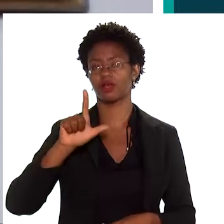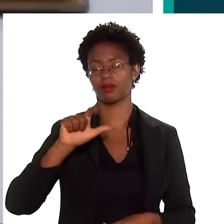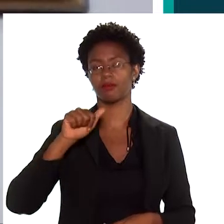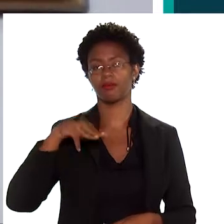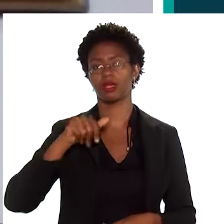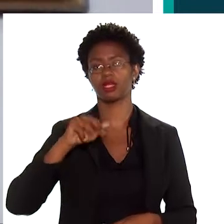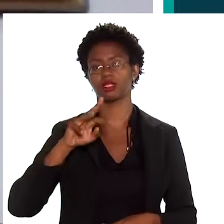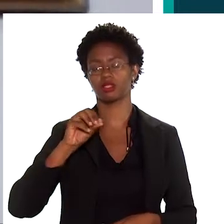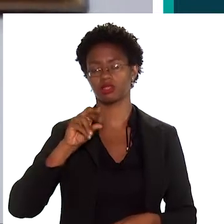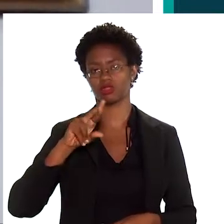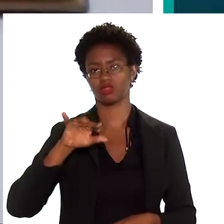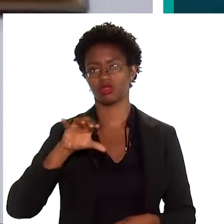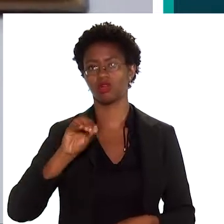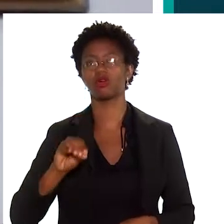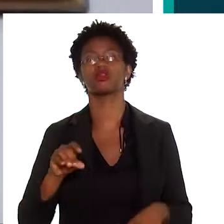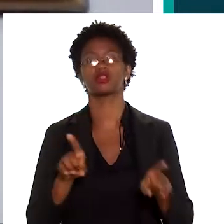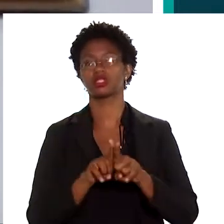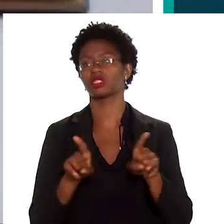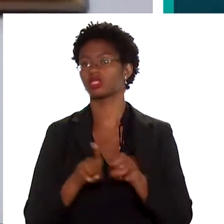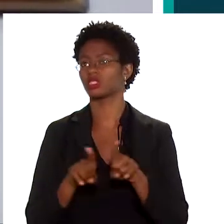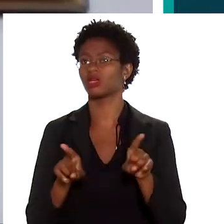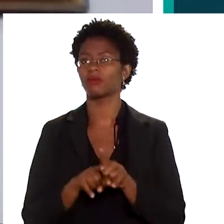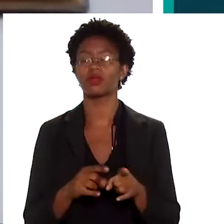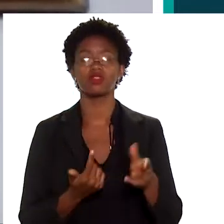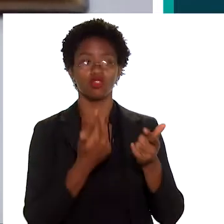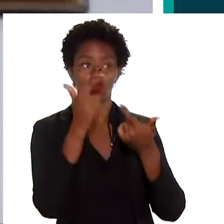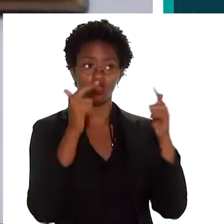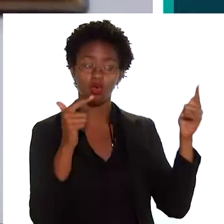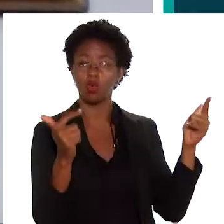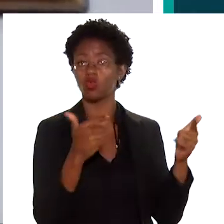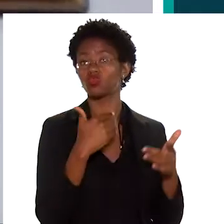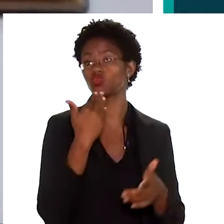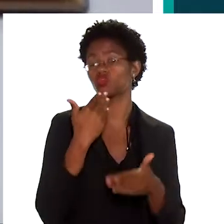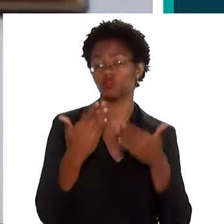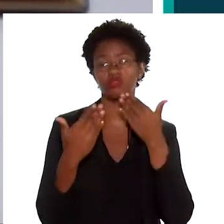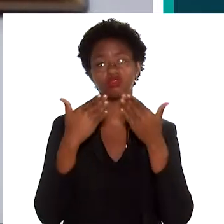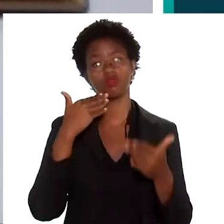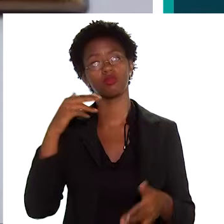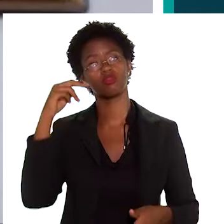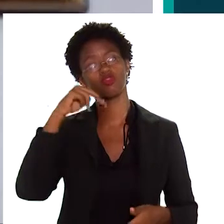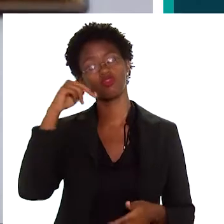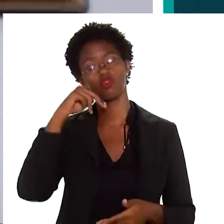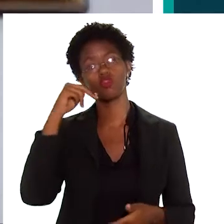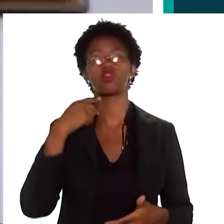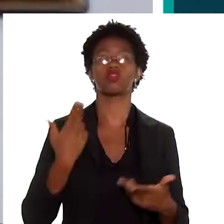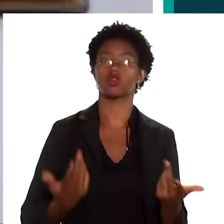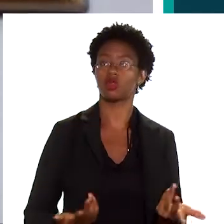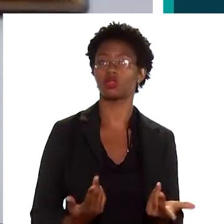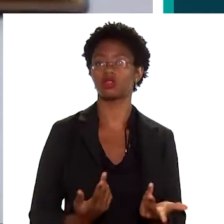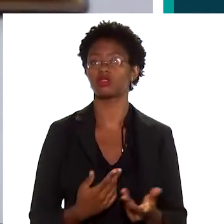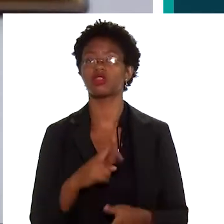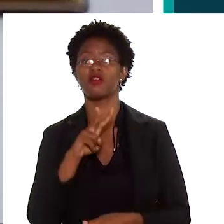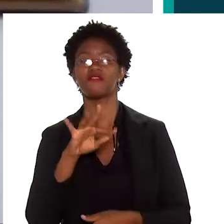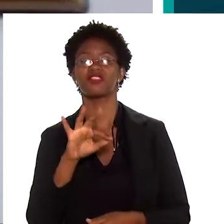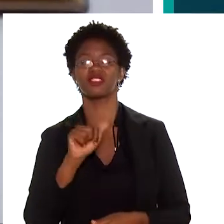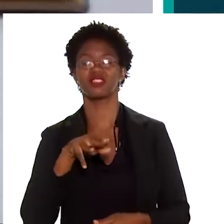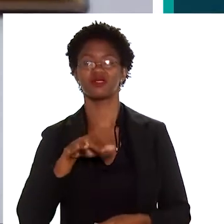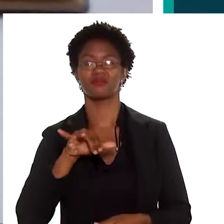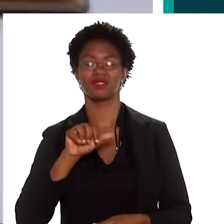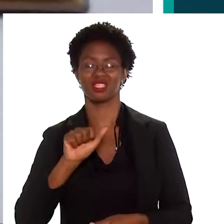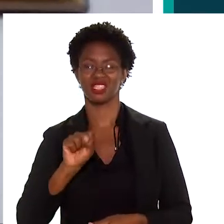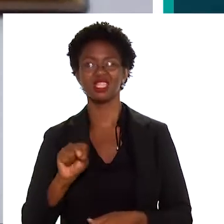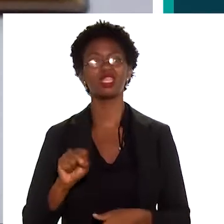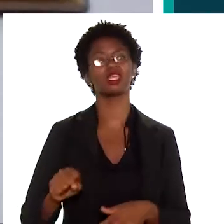prescreve uma suplementação de fitoterápicos, de probióticos, de suplementos alimentares com